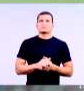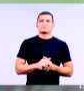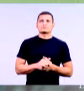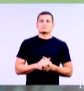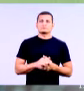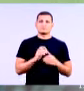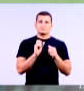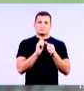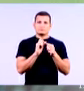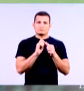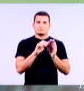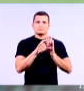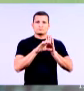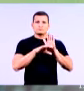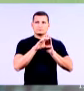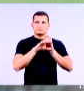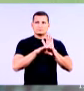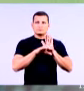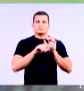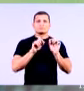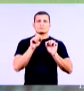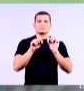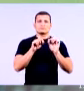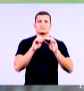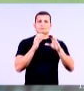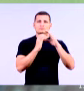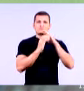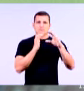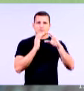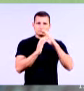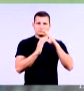um conceito do que é a comunicação.